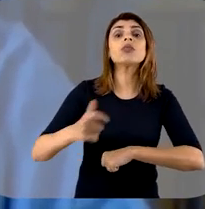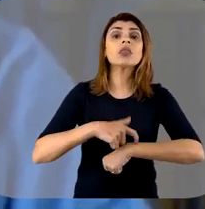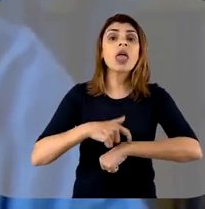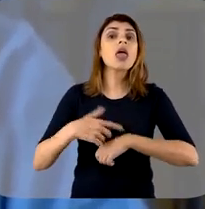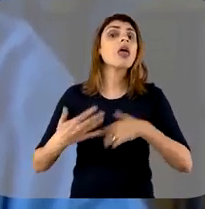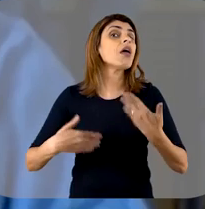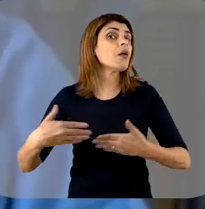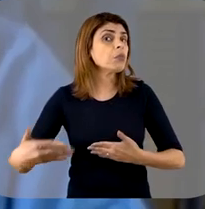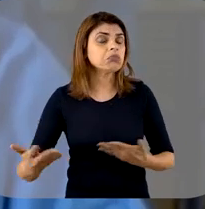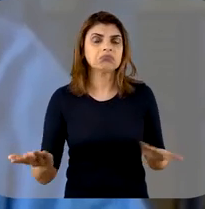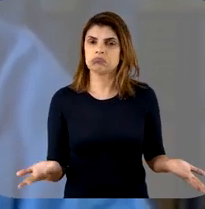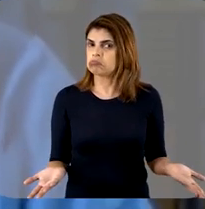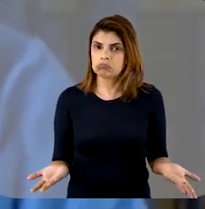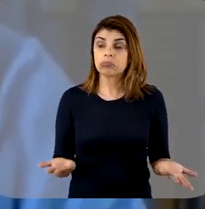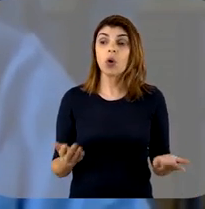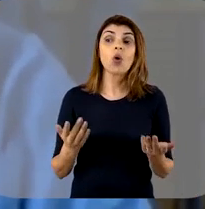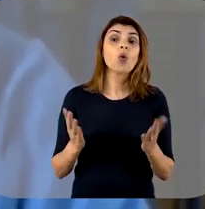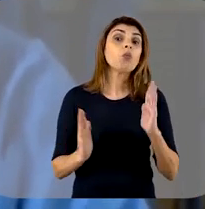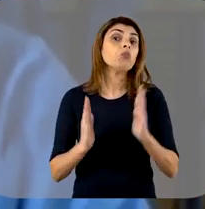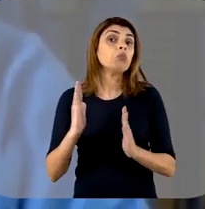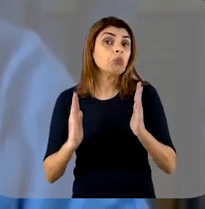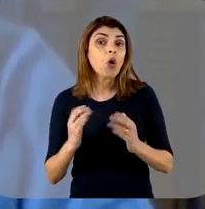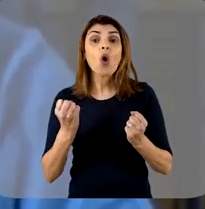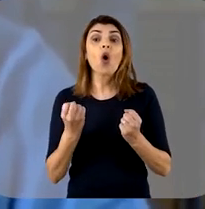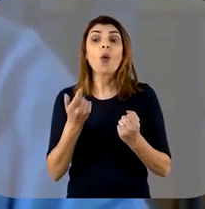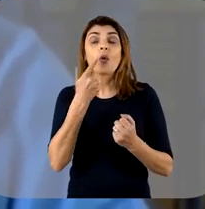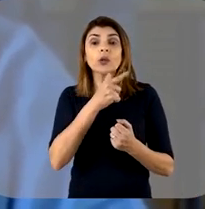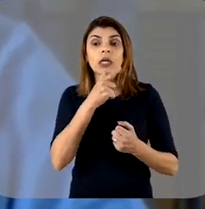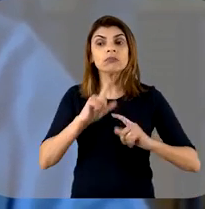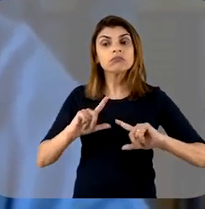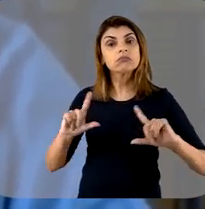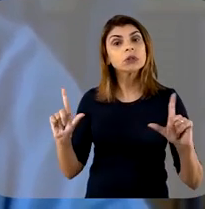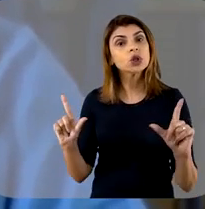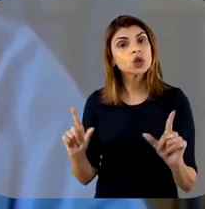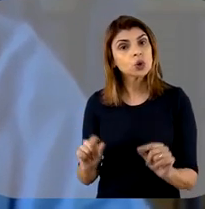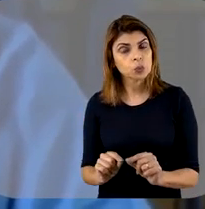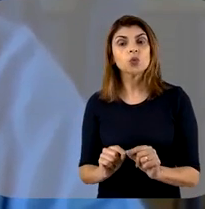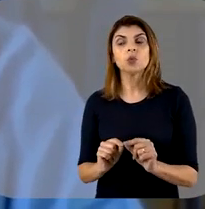né, e como você pode reduzir, né,